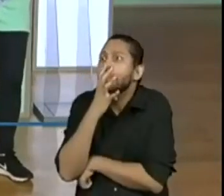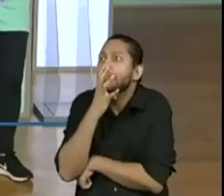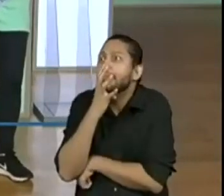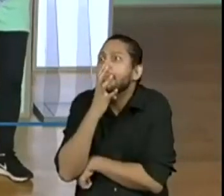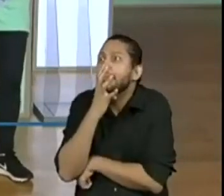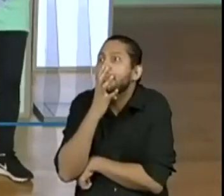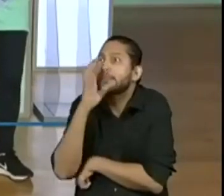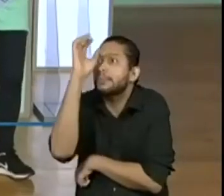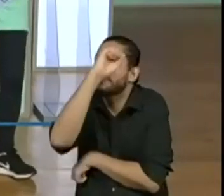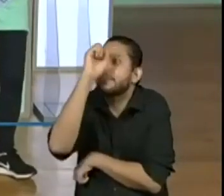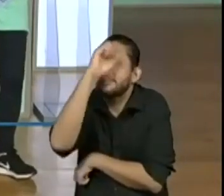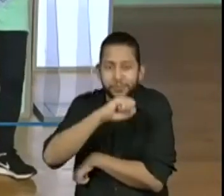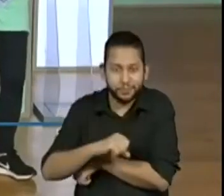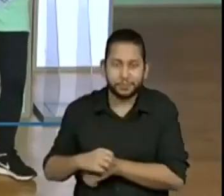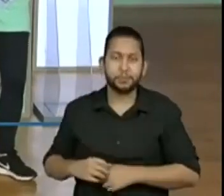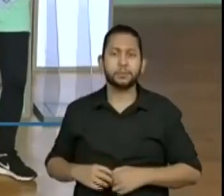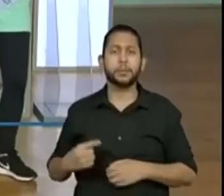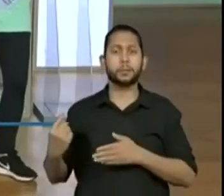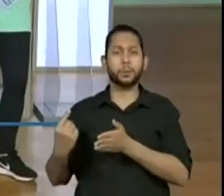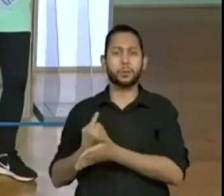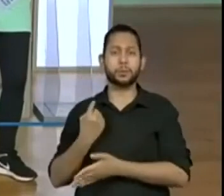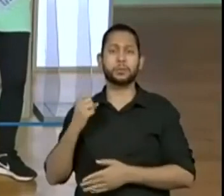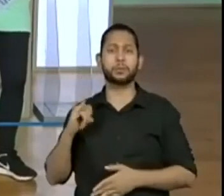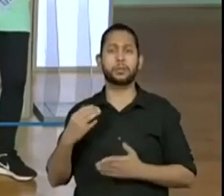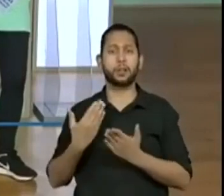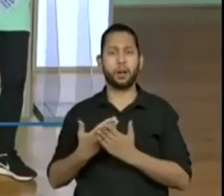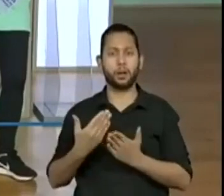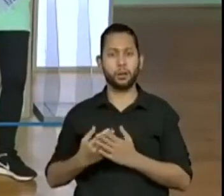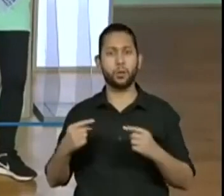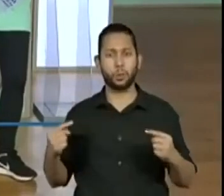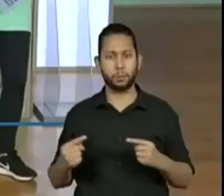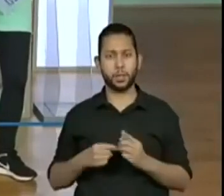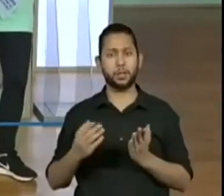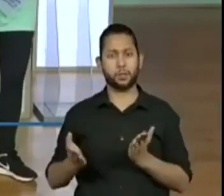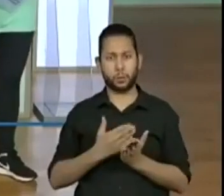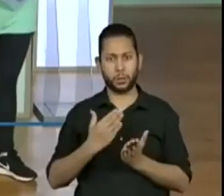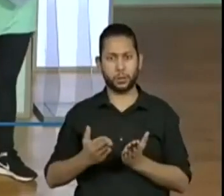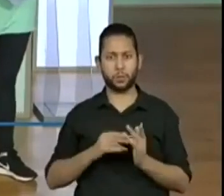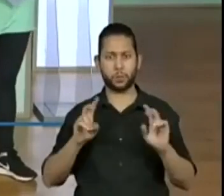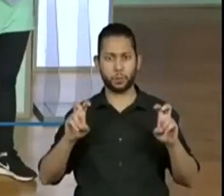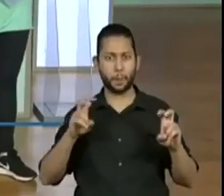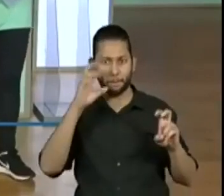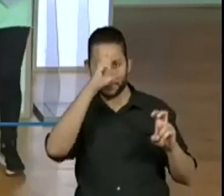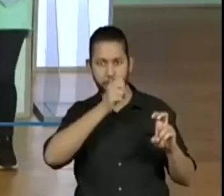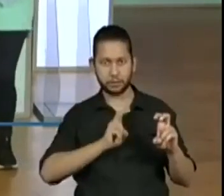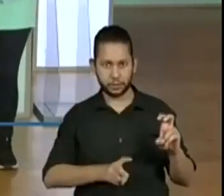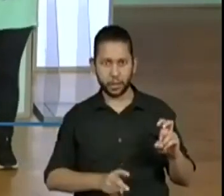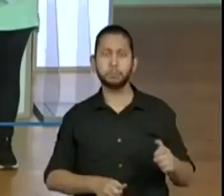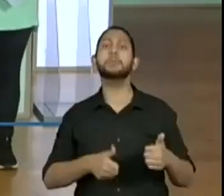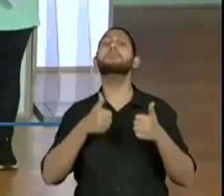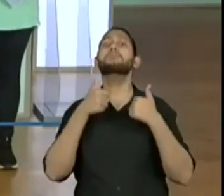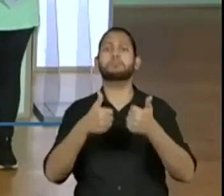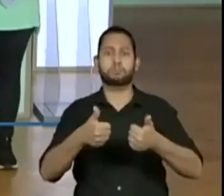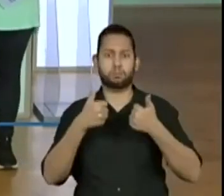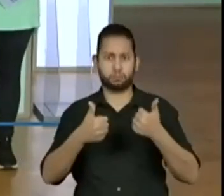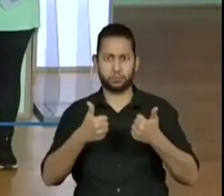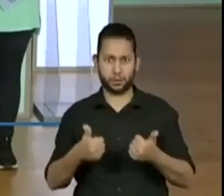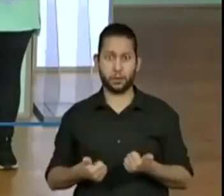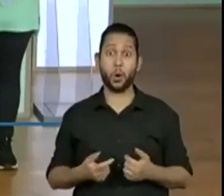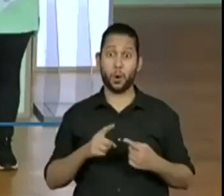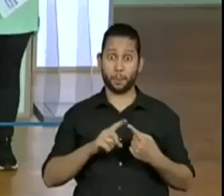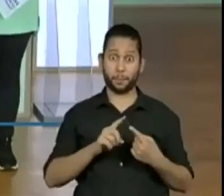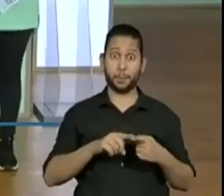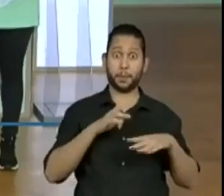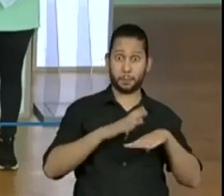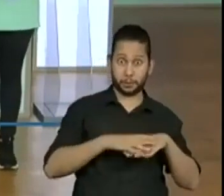aluna Isadora perguntou se as próximas aulas serão, né, do Aprender Sempre. Sim, essa semana as disciplinas de